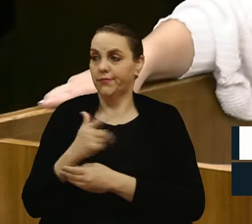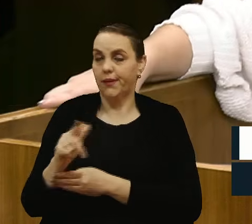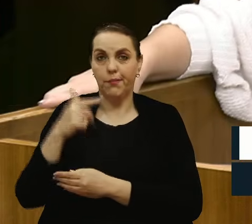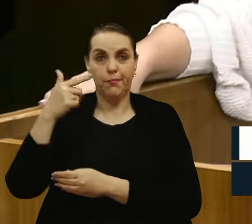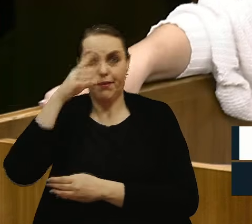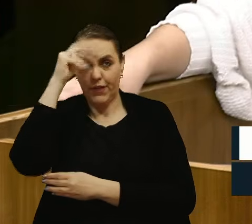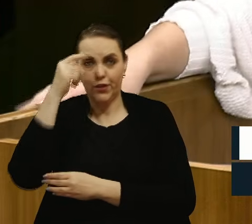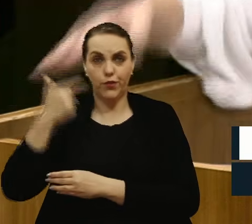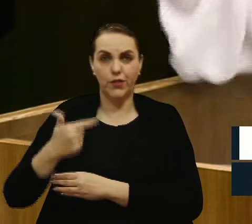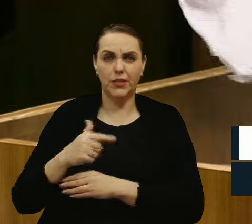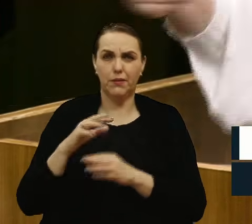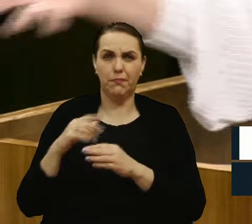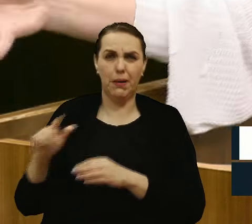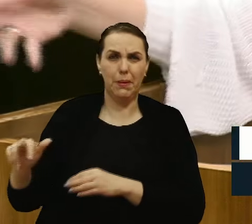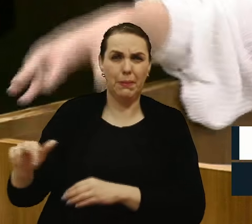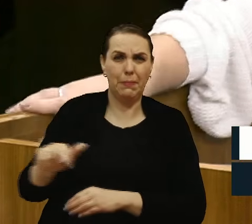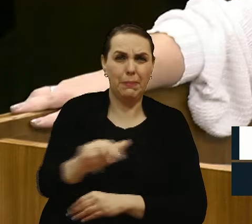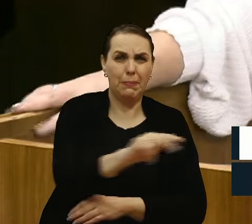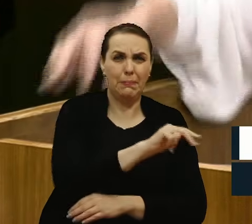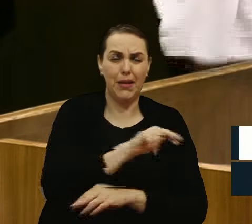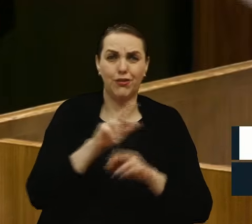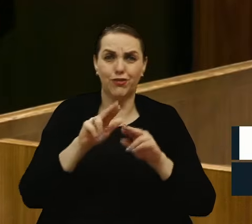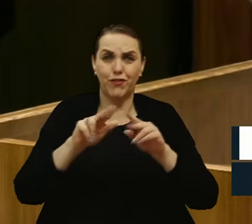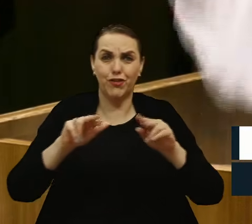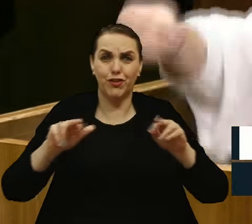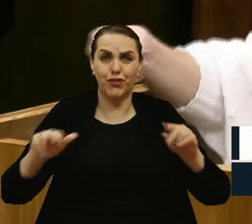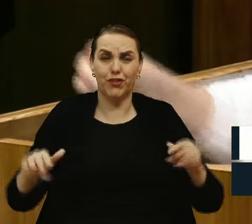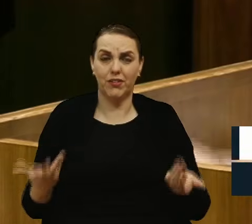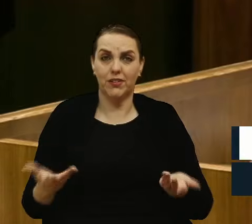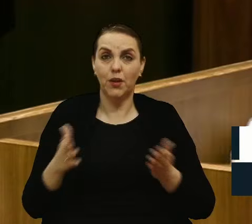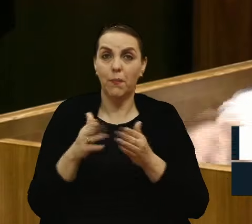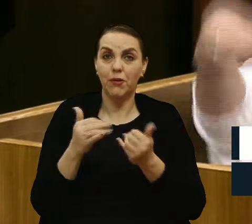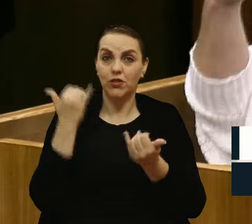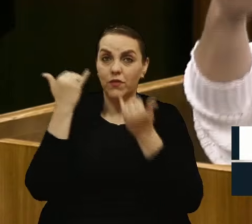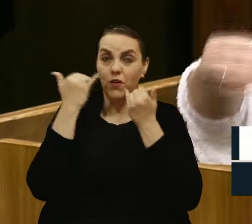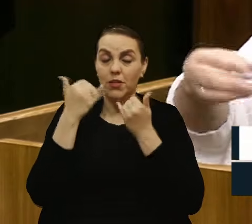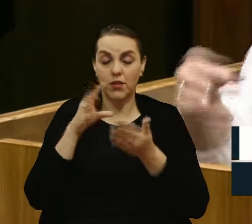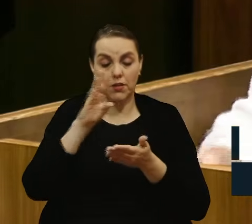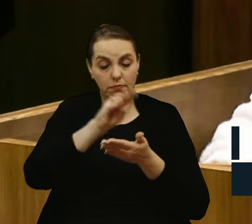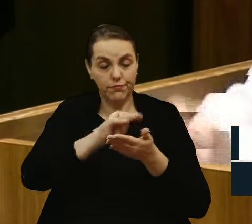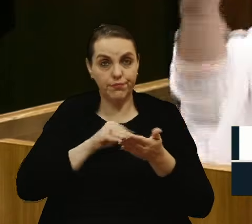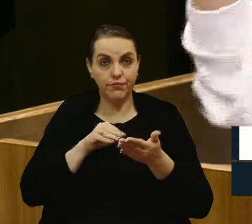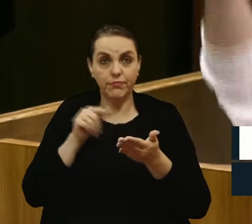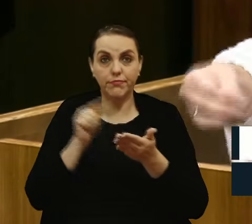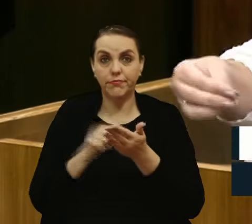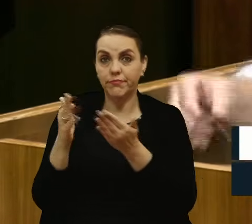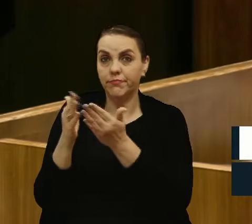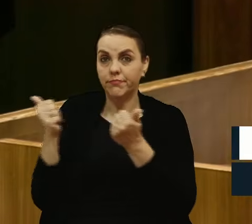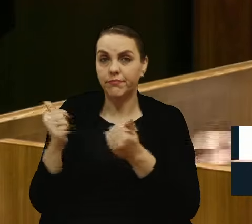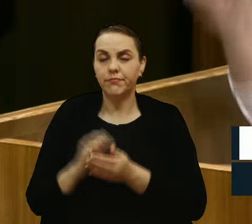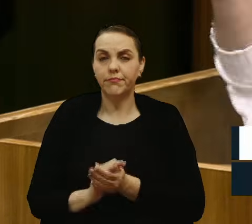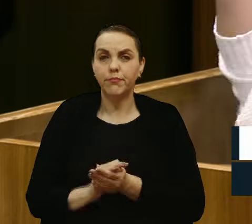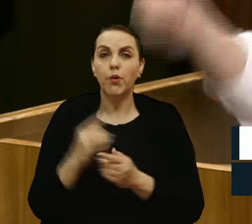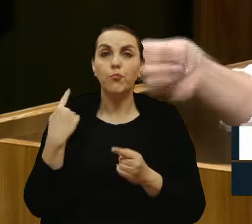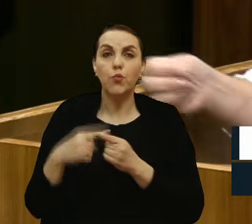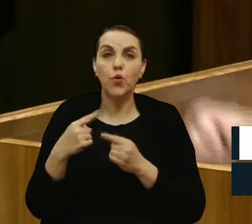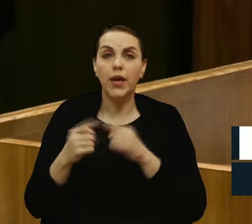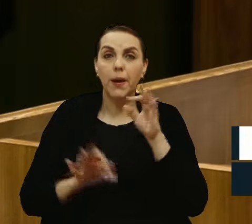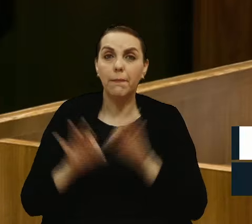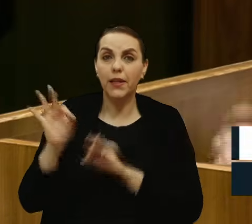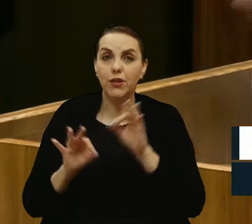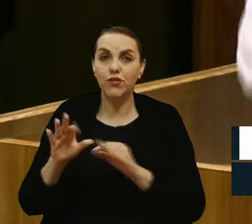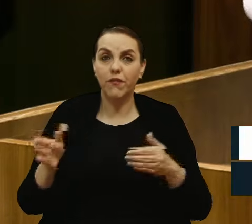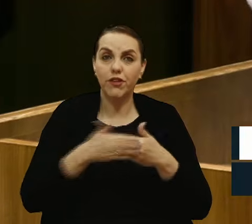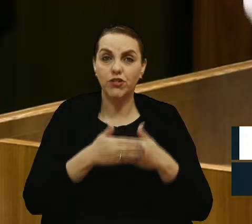gente unificar os discursos através de um pedido de informação e colocar tudo lá? Se está sendo planejado, por quê? Sabe por quê que eles